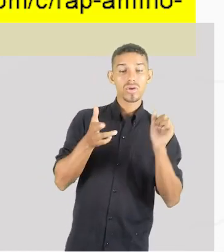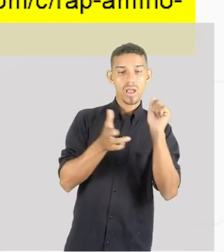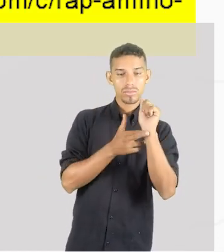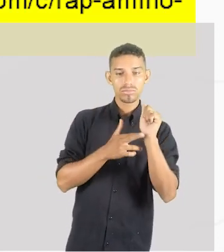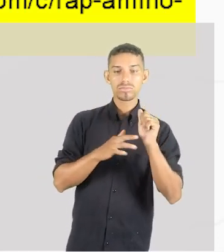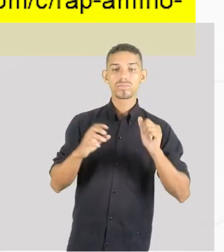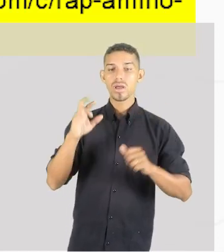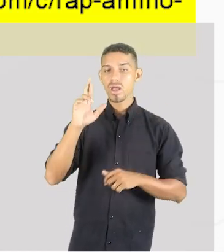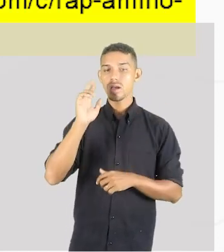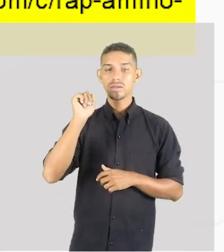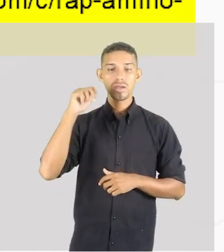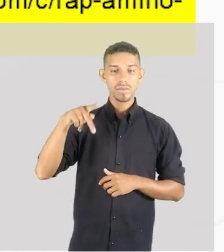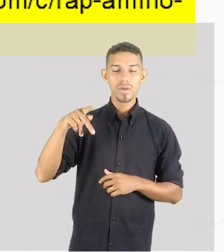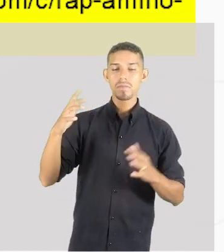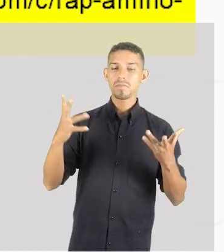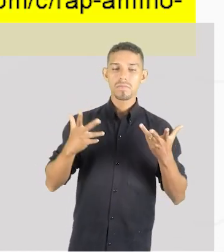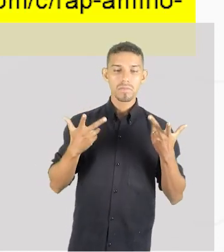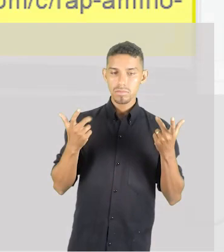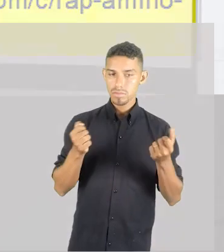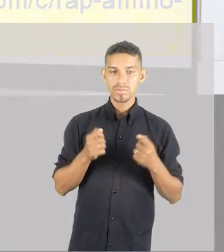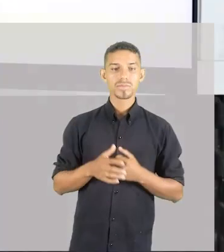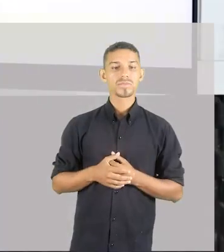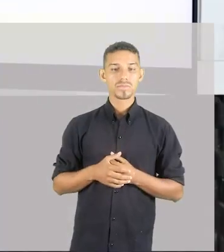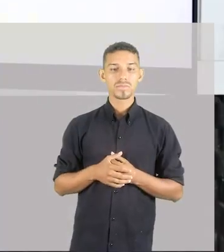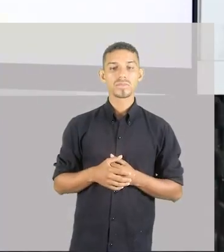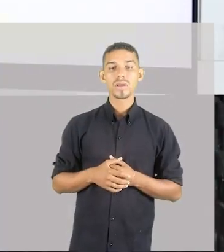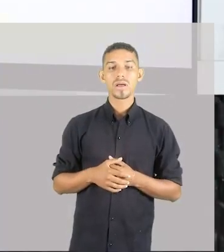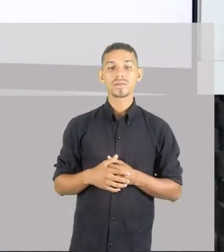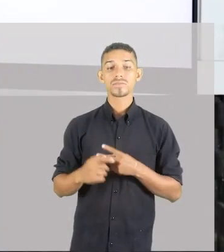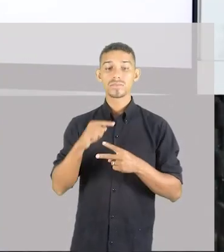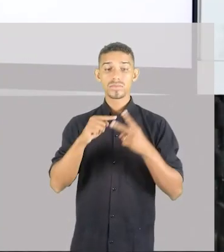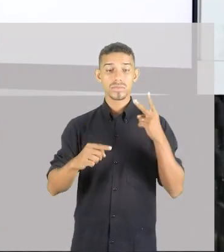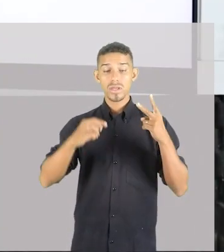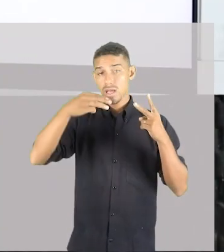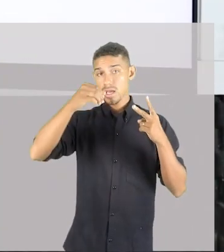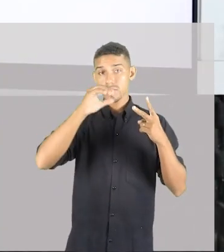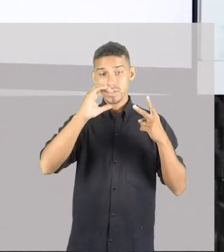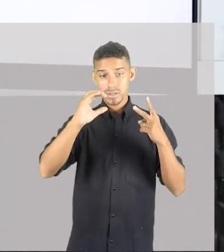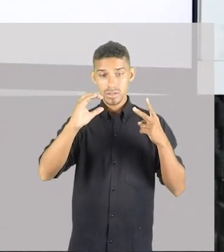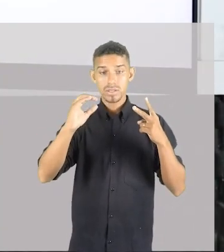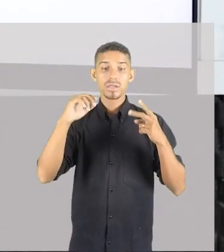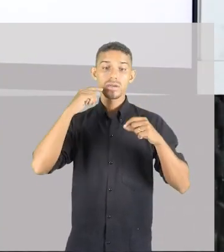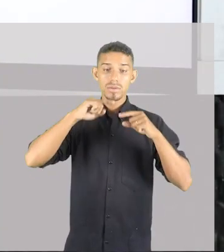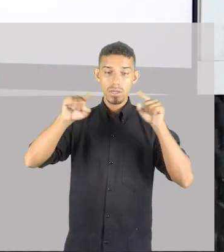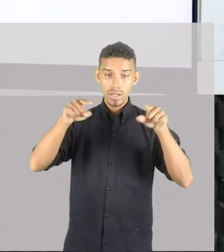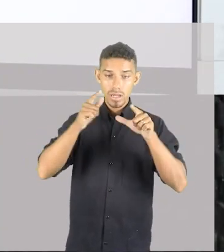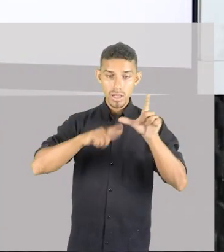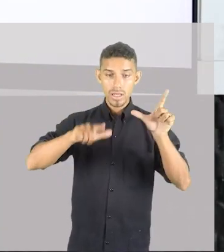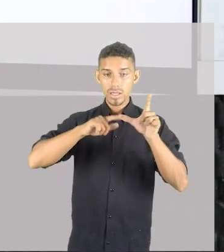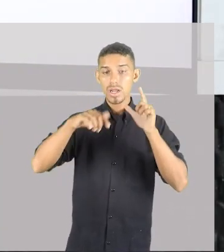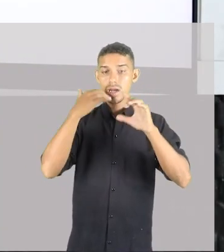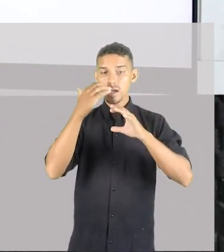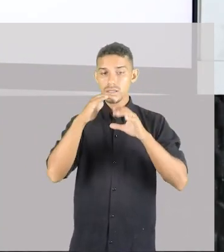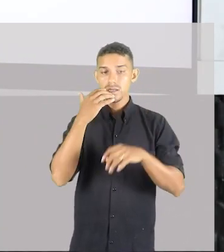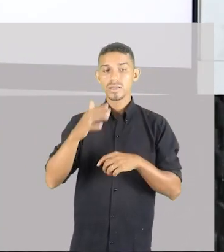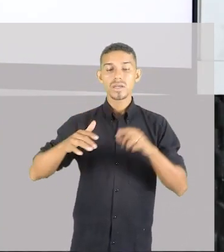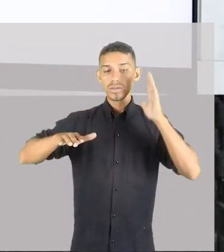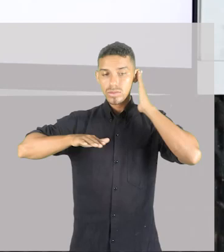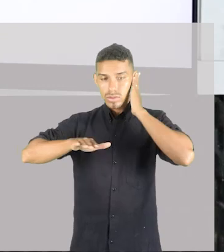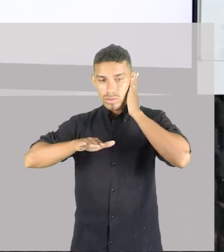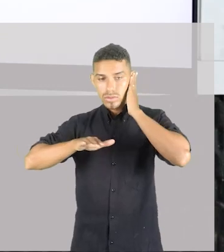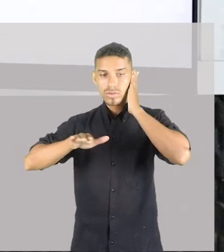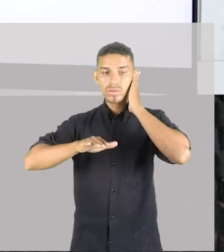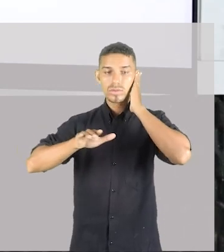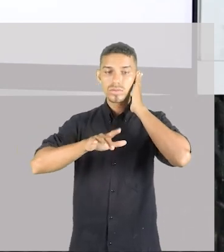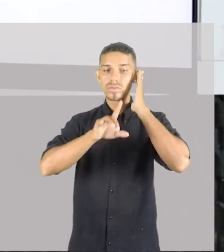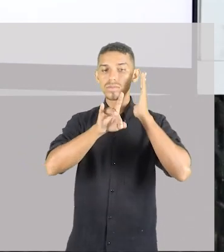rap ser mais fabuloso há uma dupla mcis que tem uma letra cantada e um DJ que na tradução original seria um